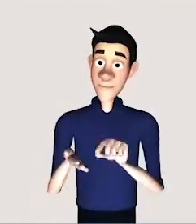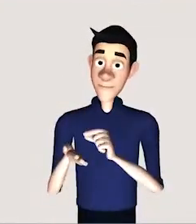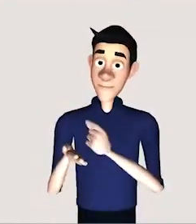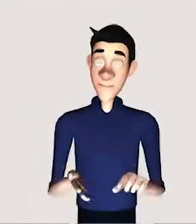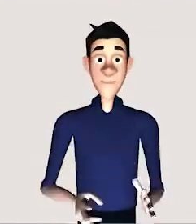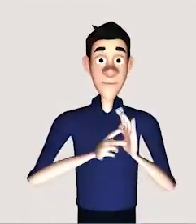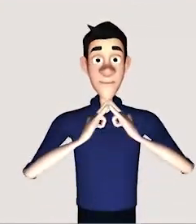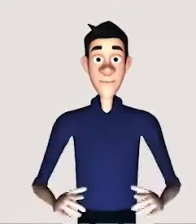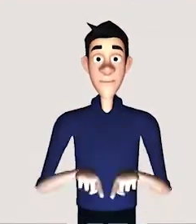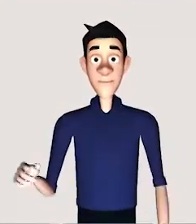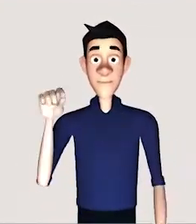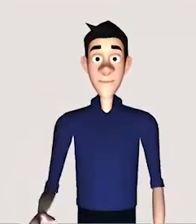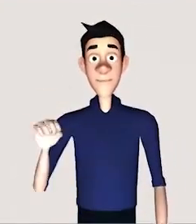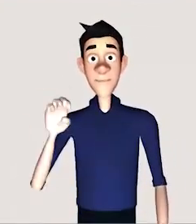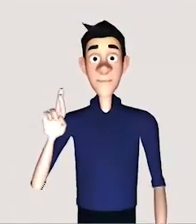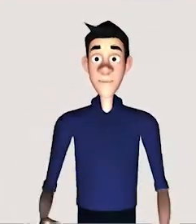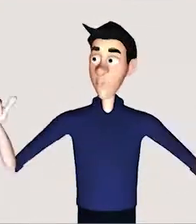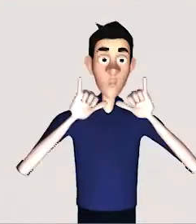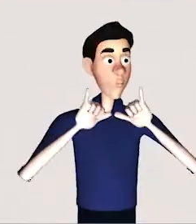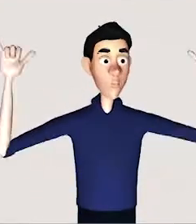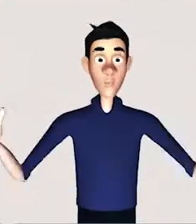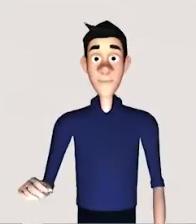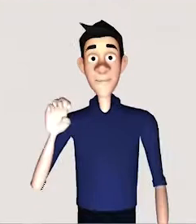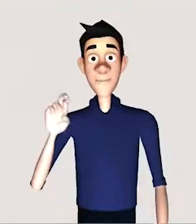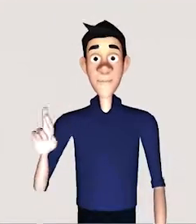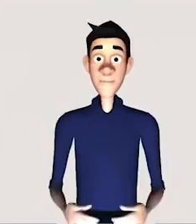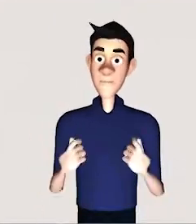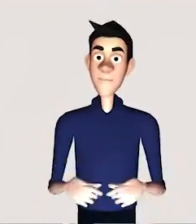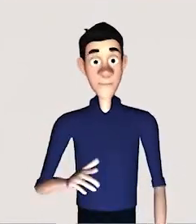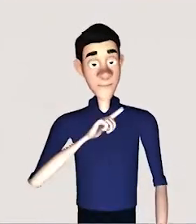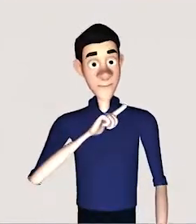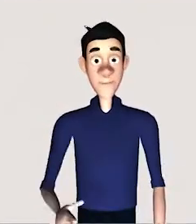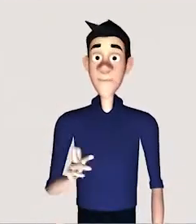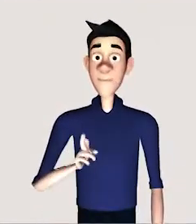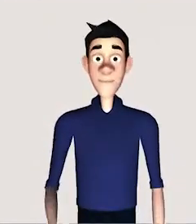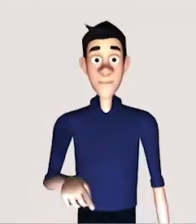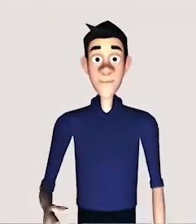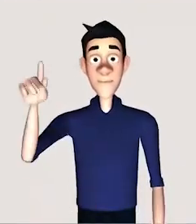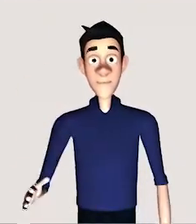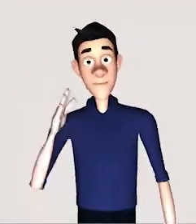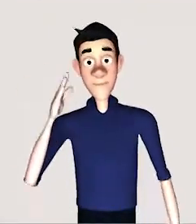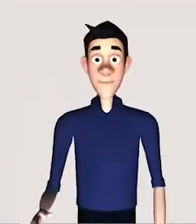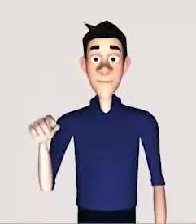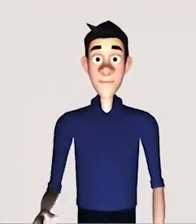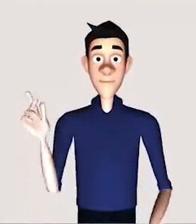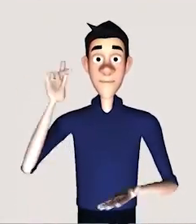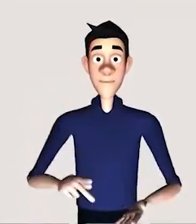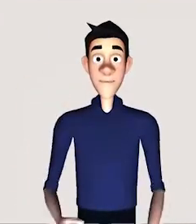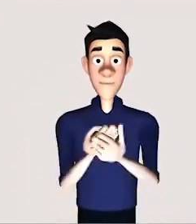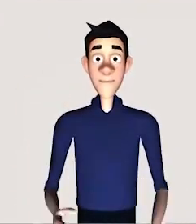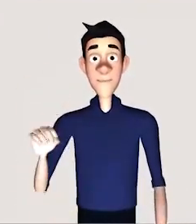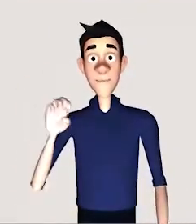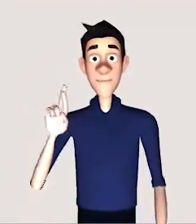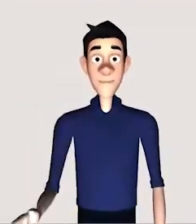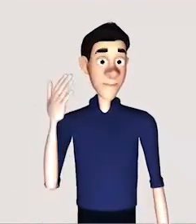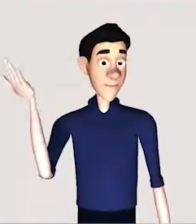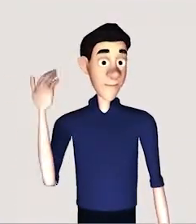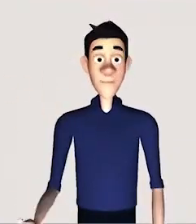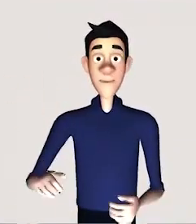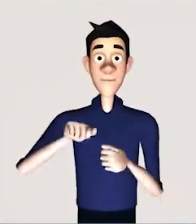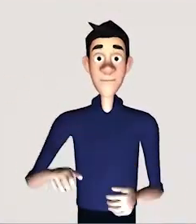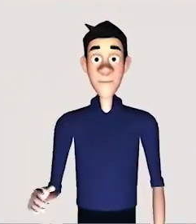constituinte desse estudo. O melhor da realização de um estudo é você dar o retorno à pessoa, eu participei disso, eu fiz parte dessa